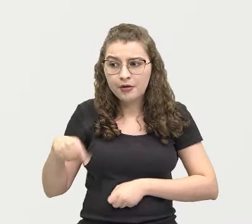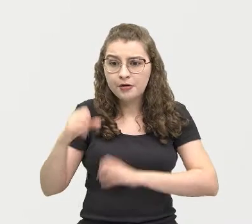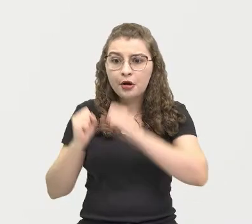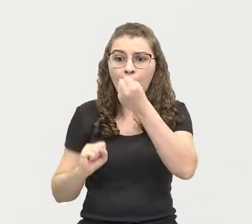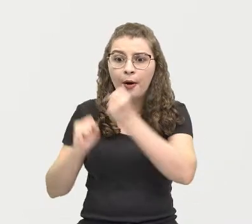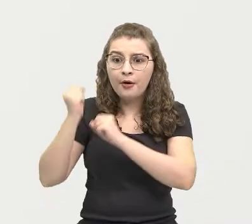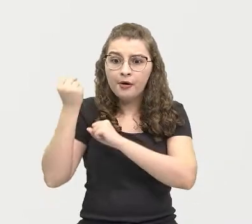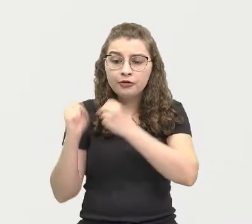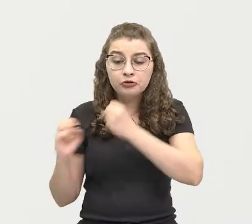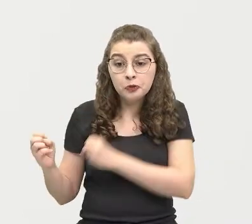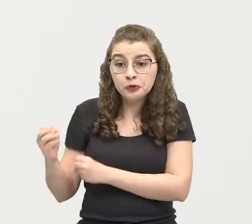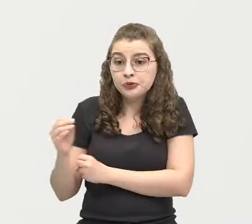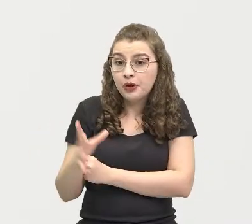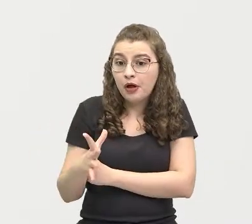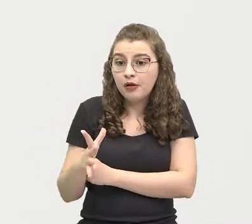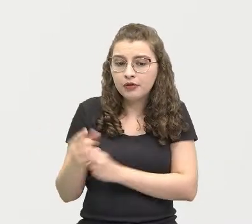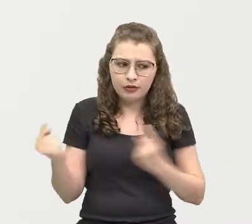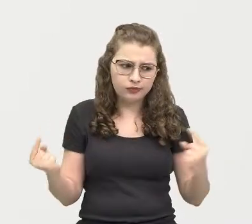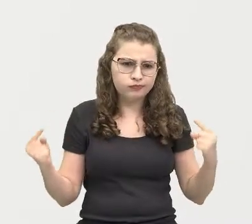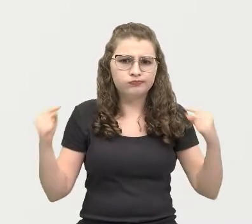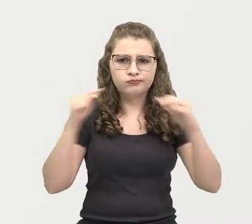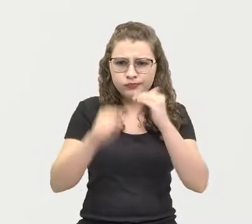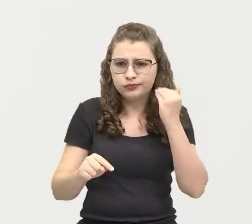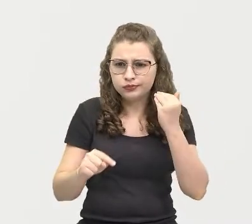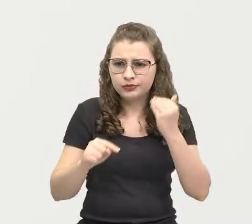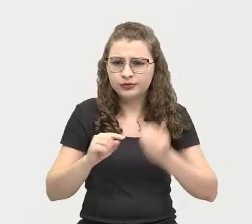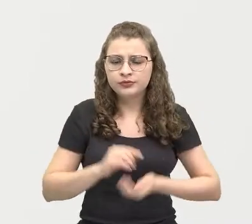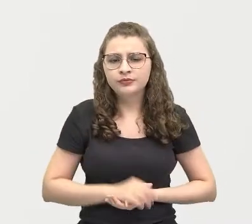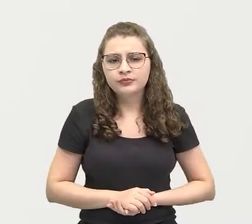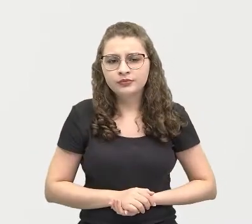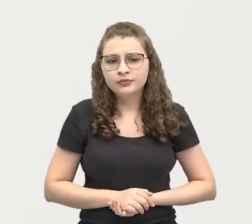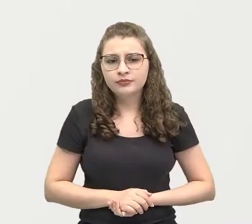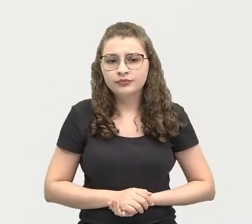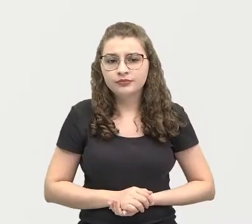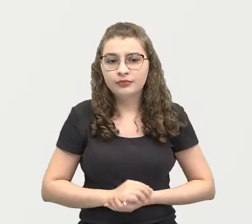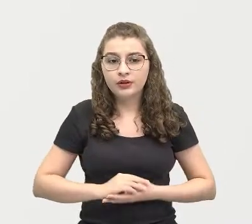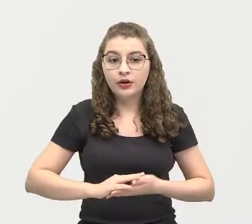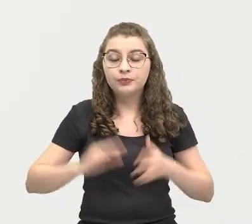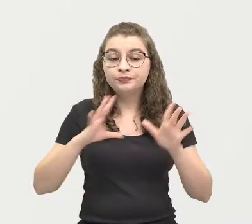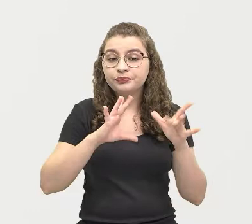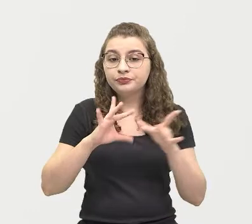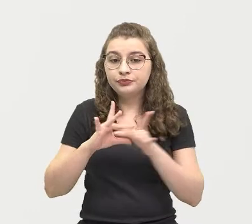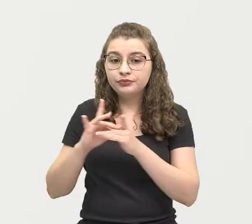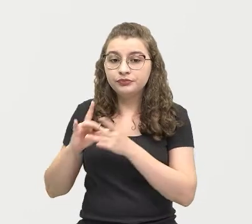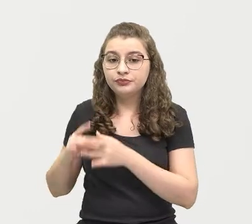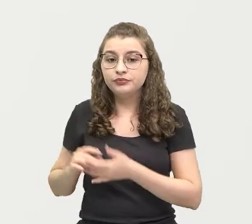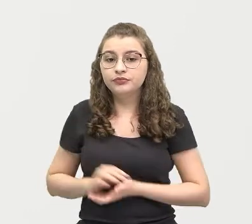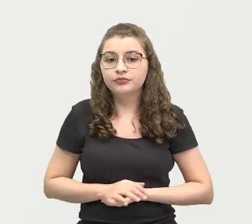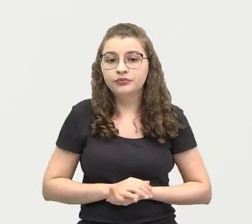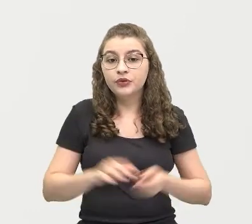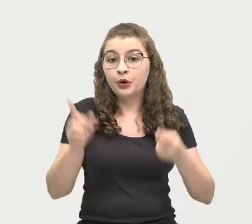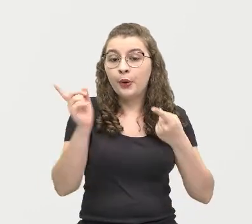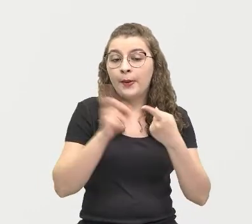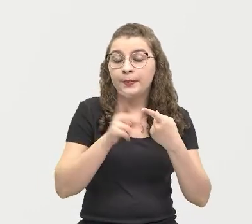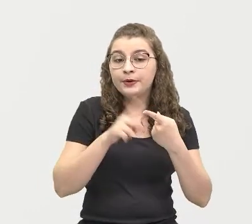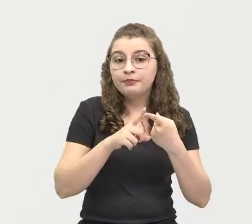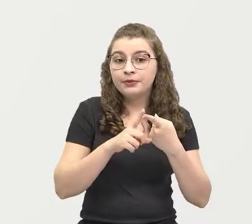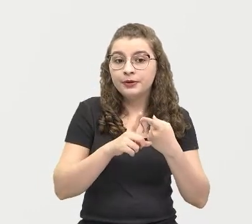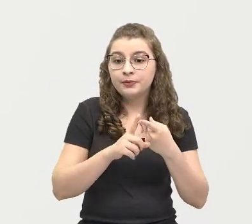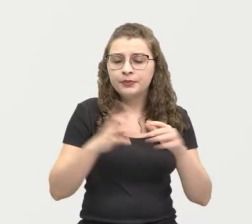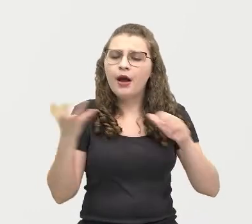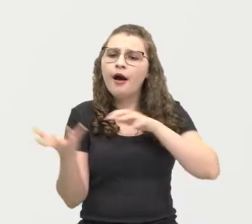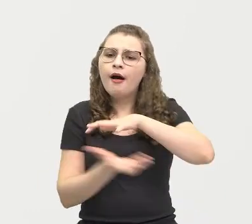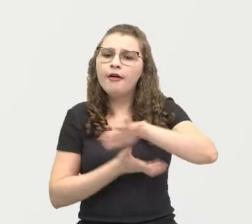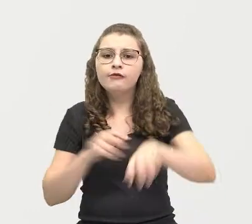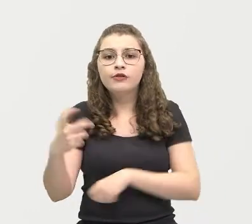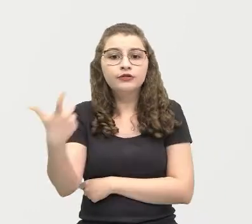aí. Outra situação que aconteceu aí, aconteceu a revolta contra a vacina obrigatória. Olha só como isso aí já existia